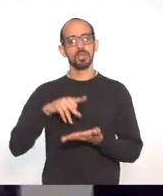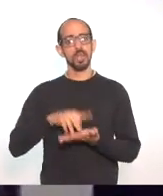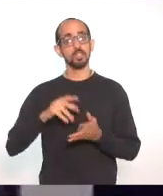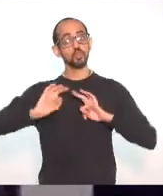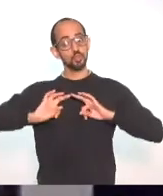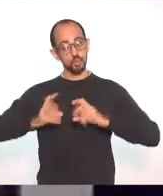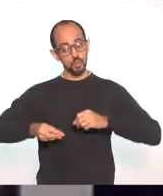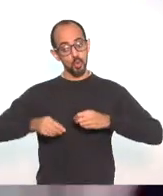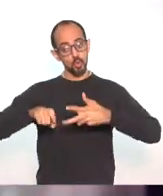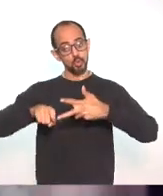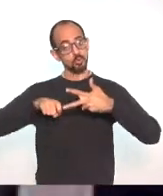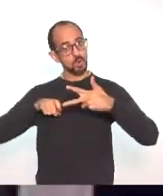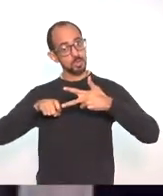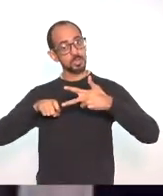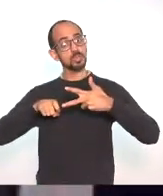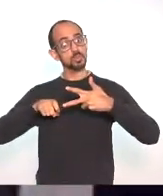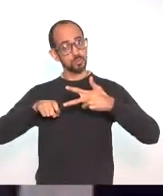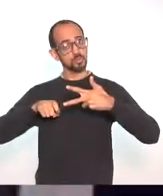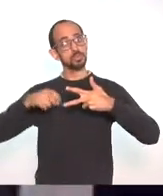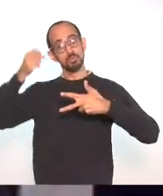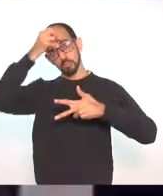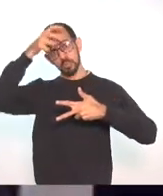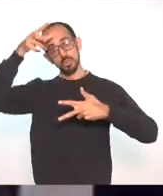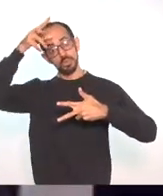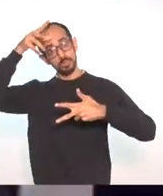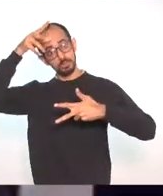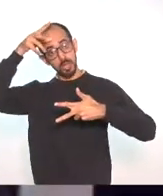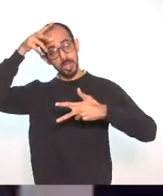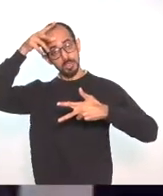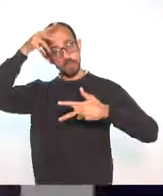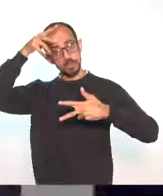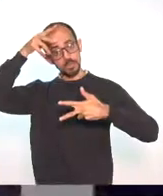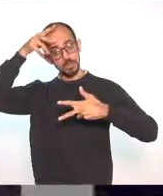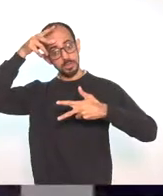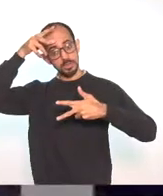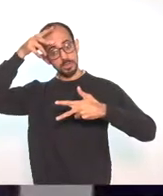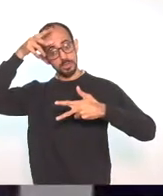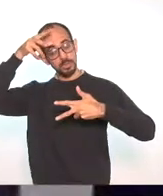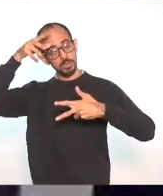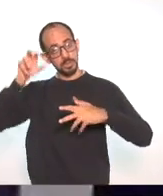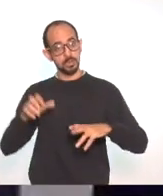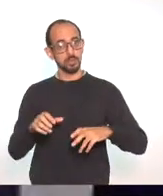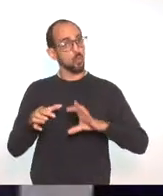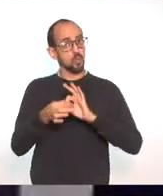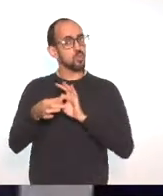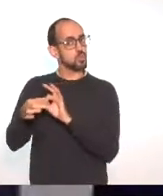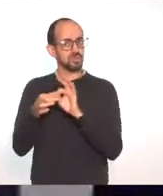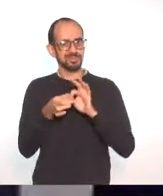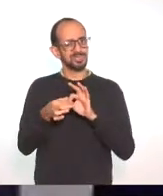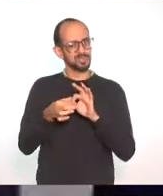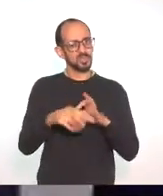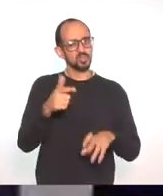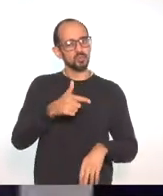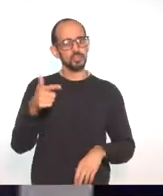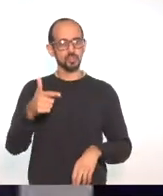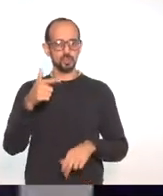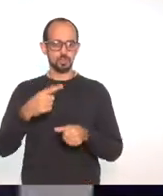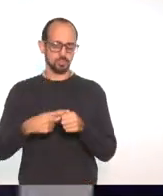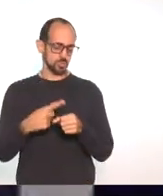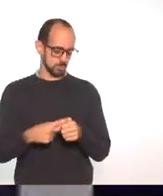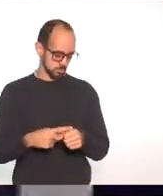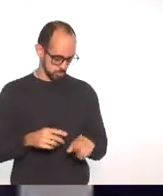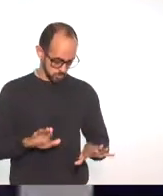todos os executivos municipais constituintes da região metropolitana 22 municípios